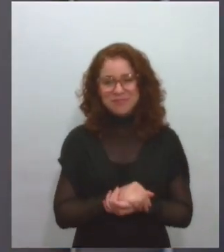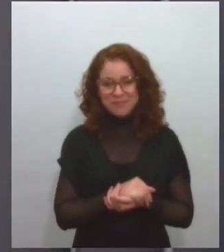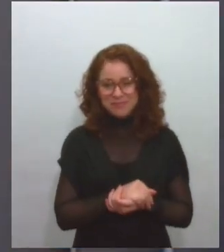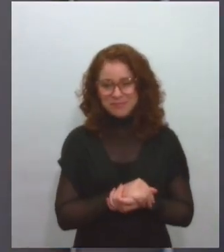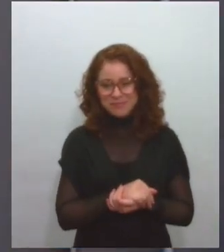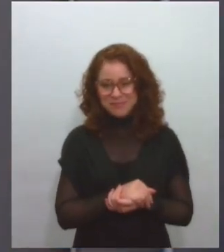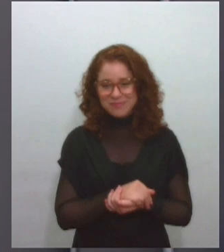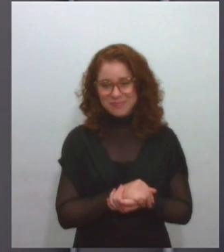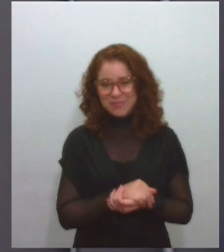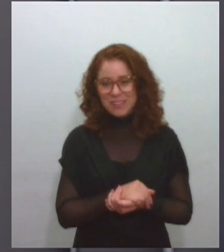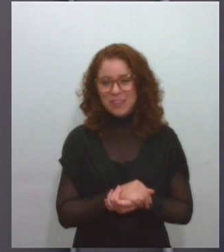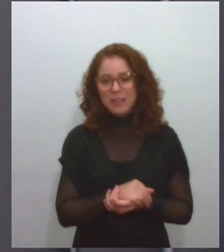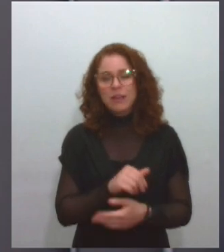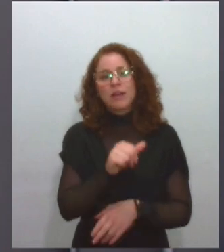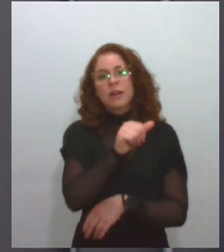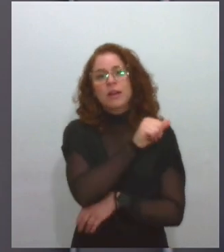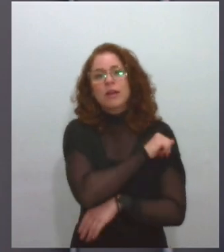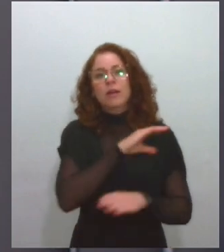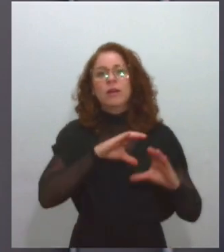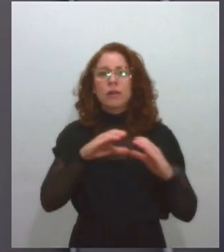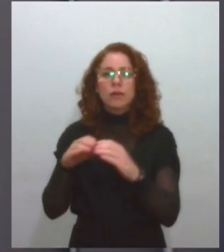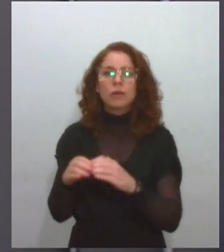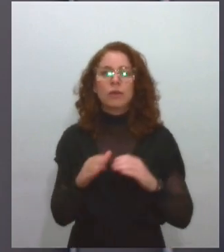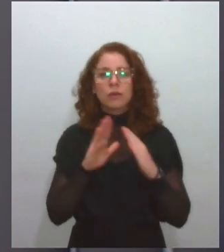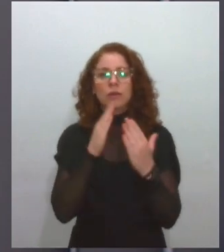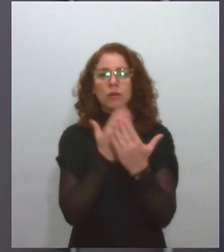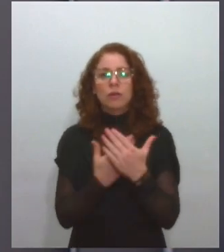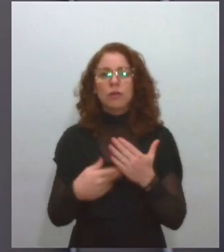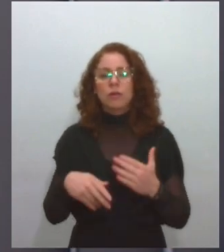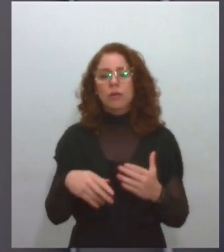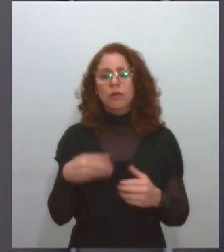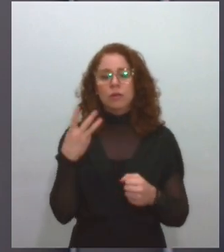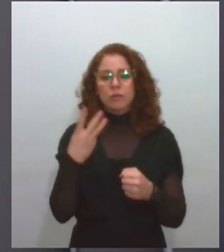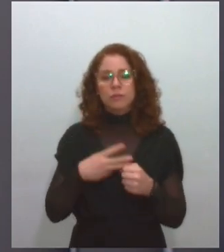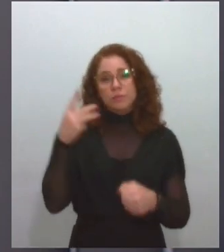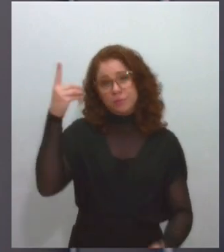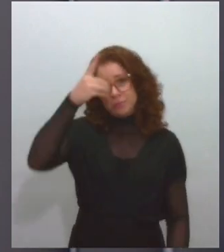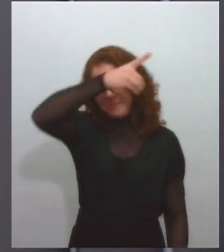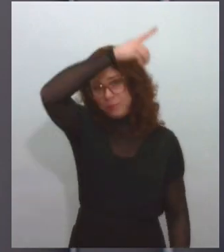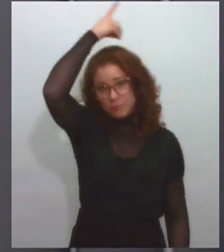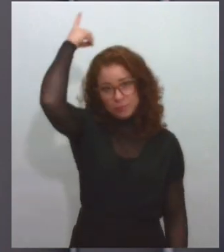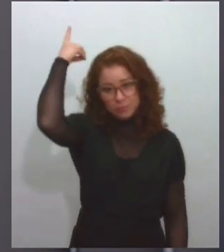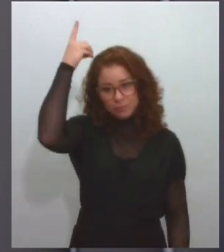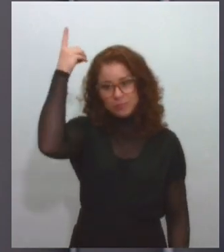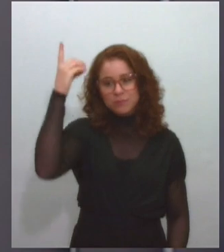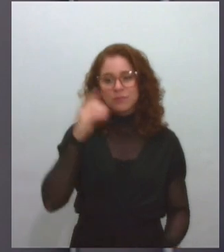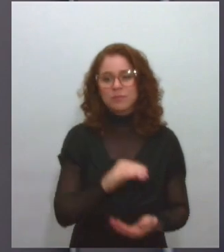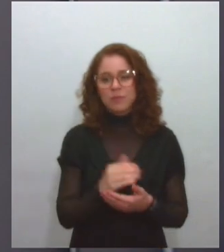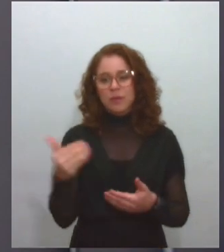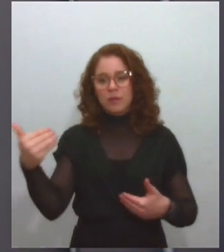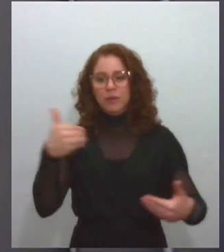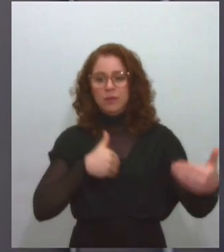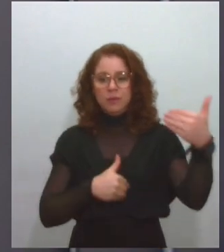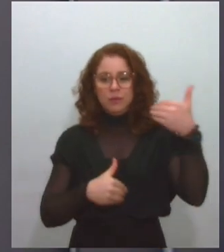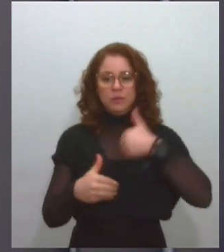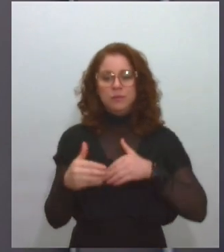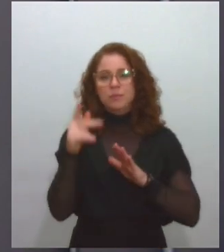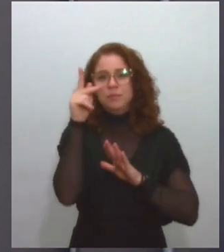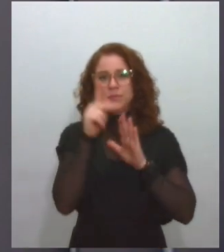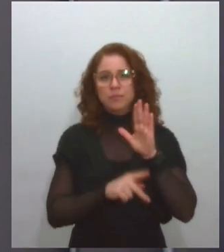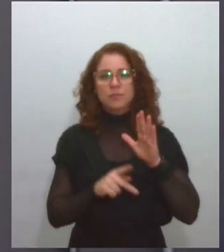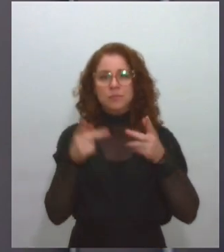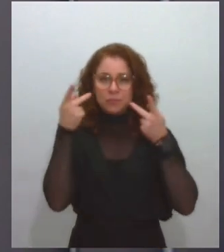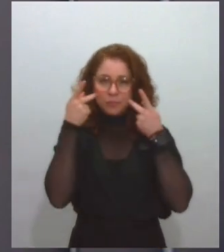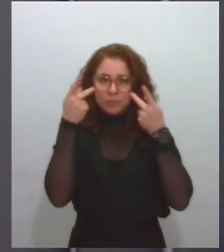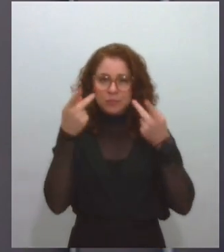Alunos da Rede Estadual de Ensino do município de Nossa Senhora das Dores participaram do projeto Visita à Casa